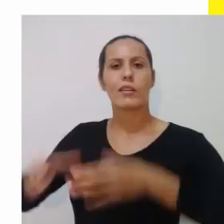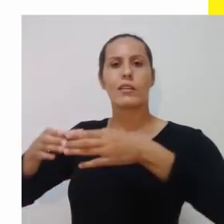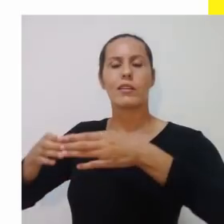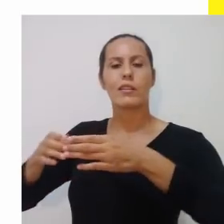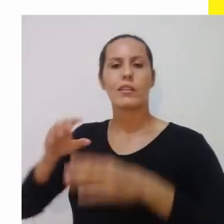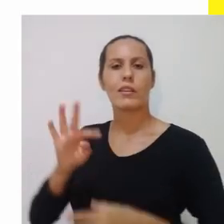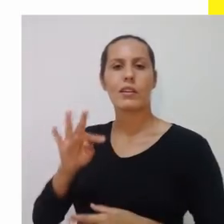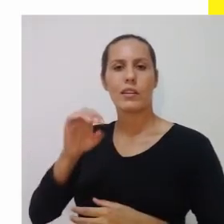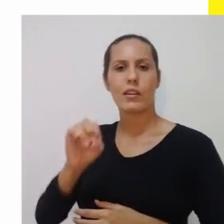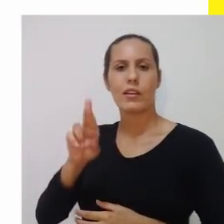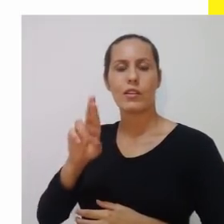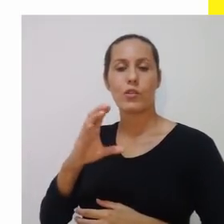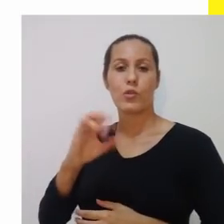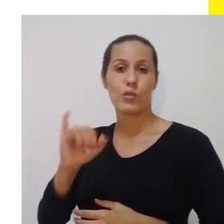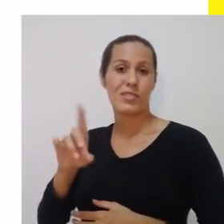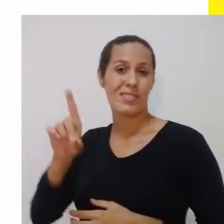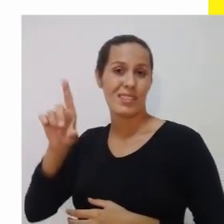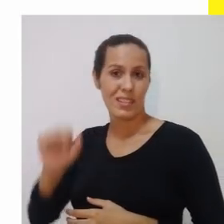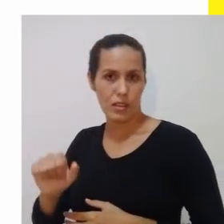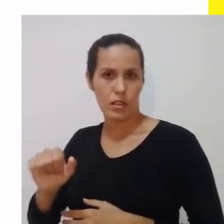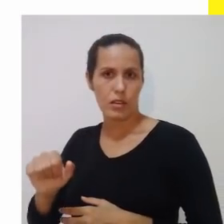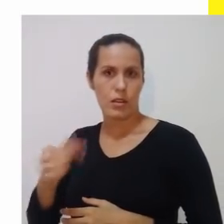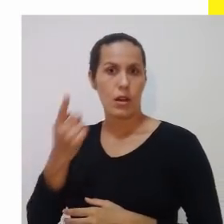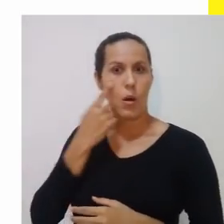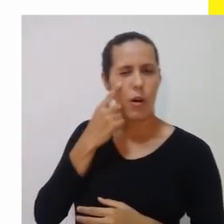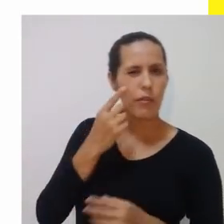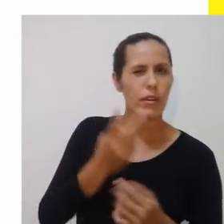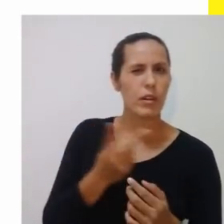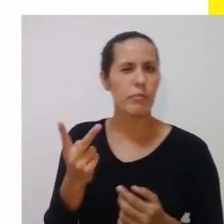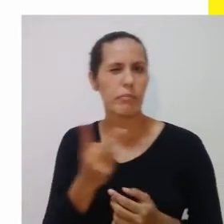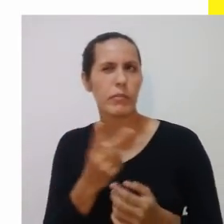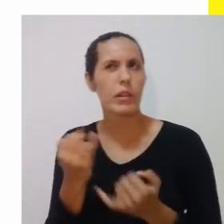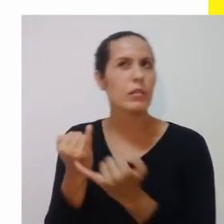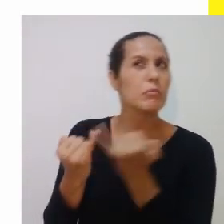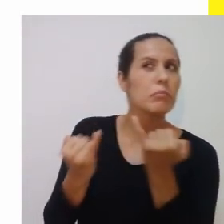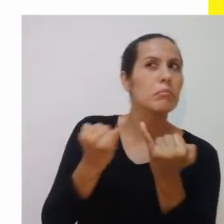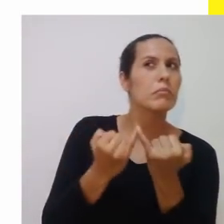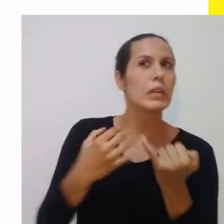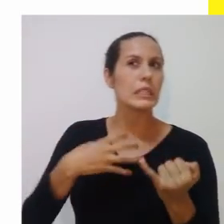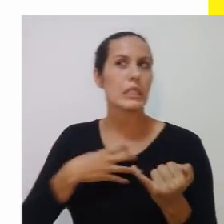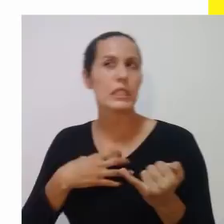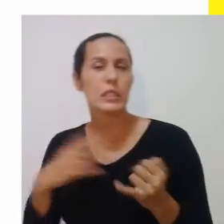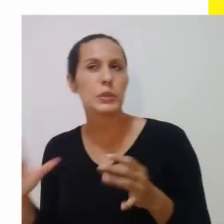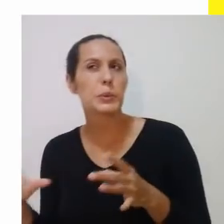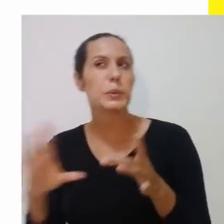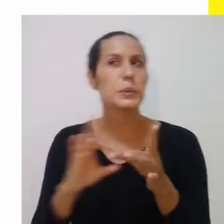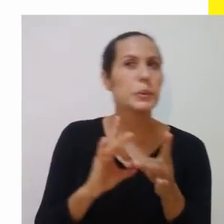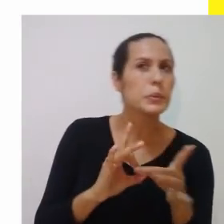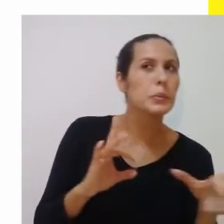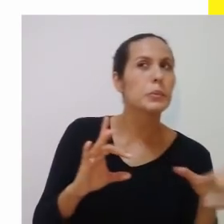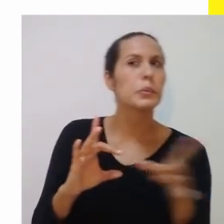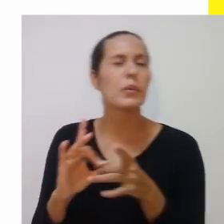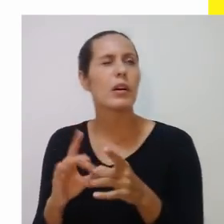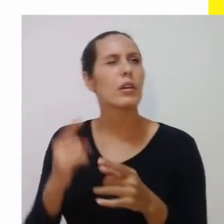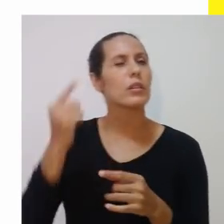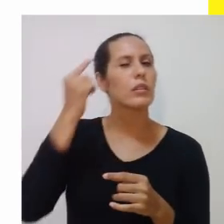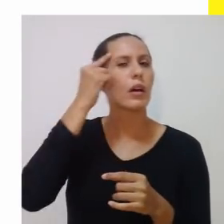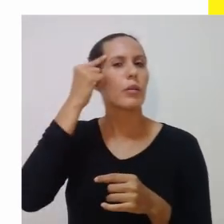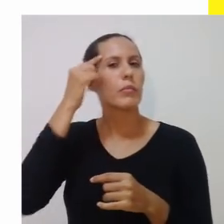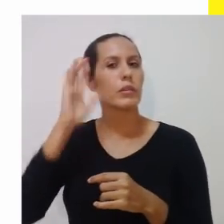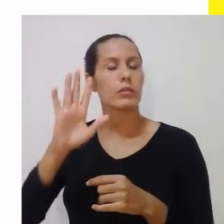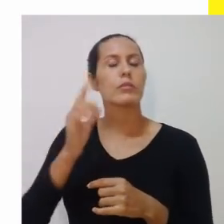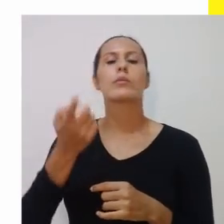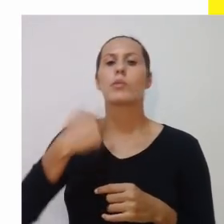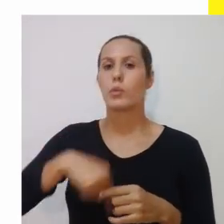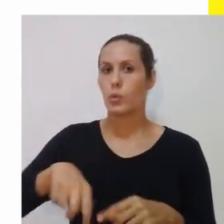torcida. Veja que time e torcida têm uma certa relação de sentido. Vocês já devem estar pensando,